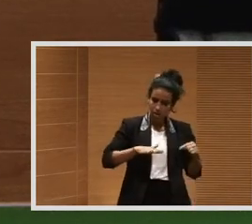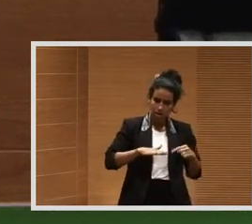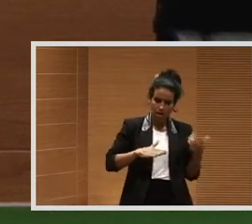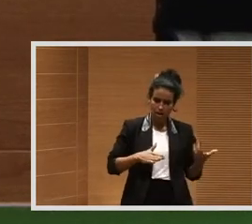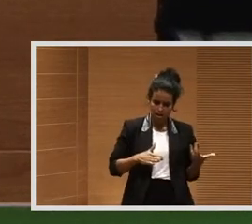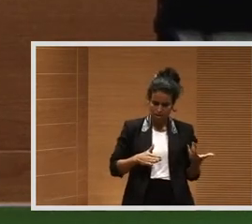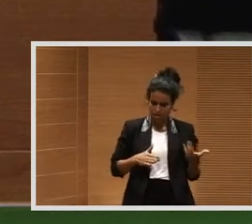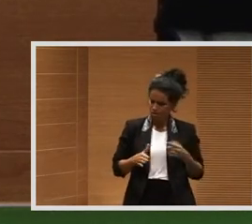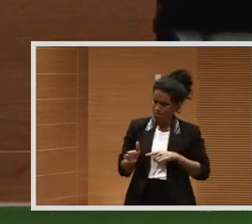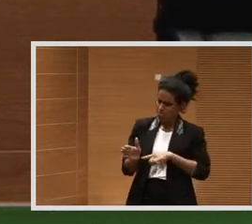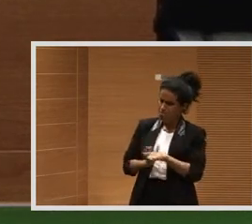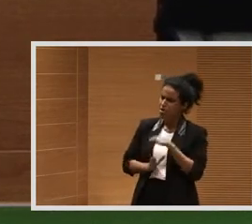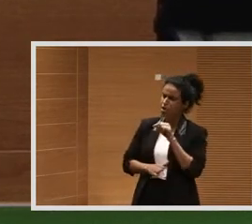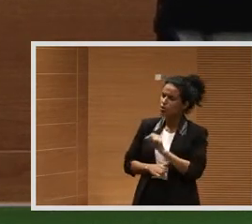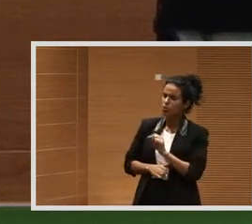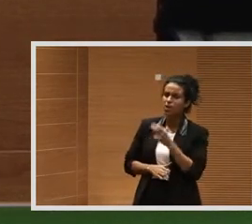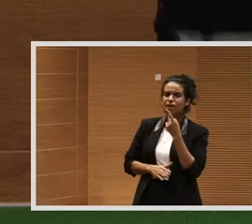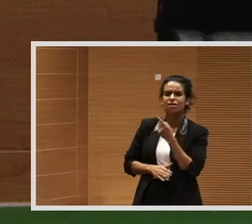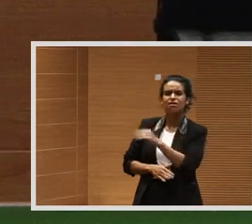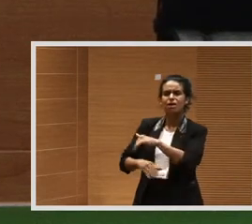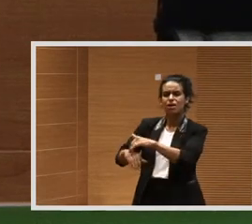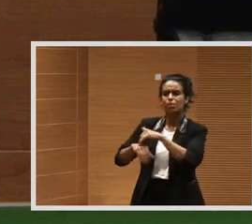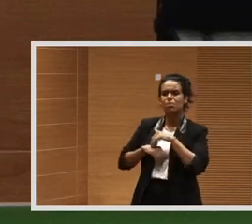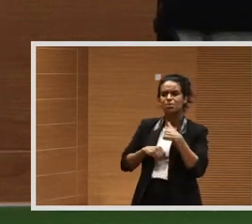e eu não pergunto o que ela está dizendo.